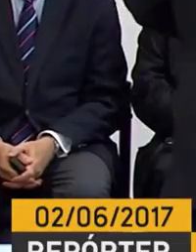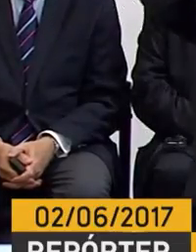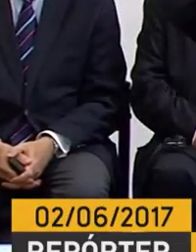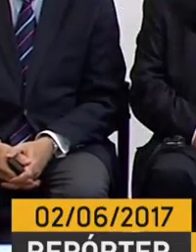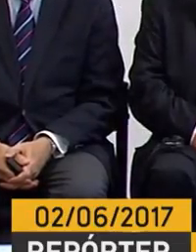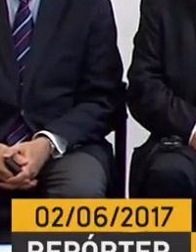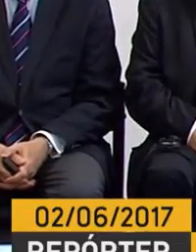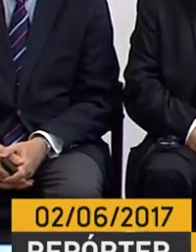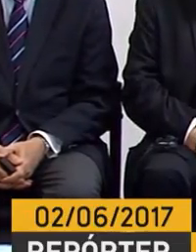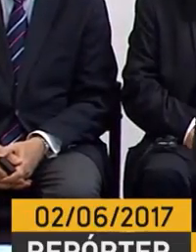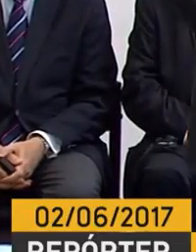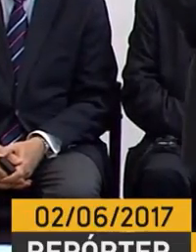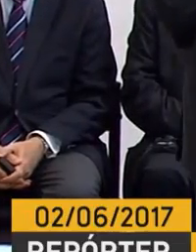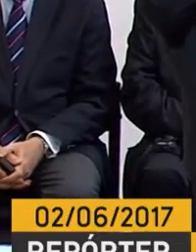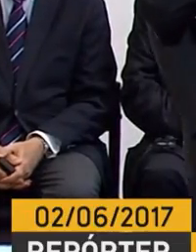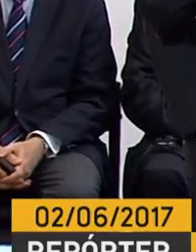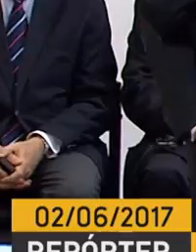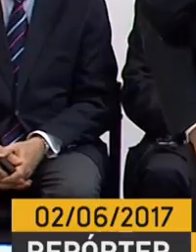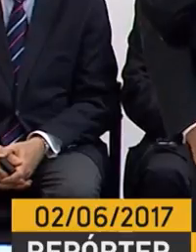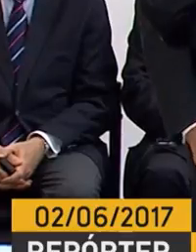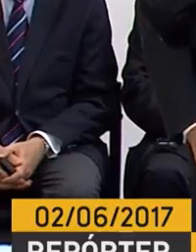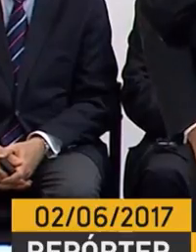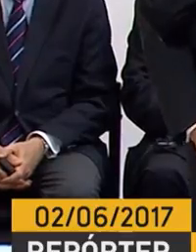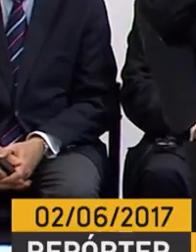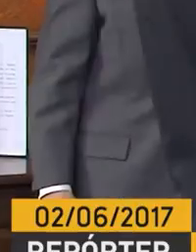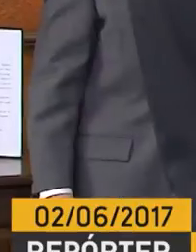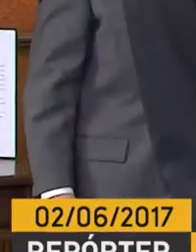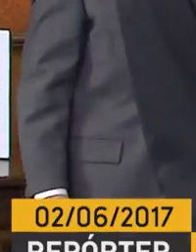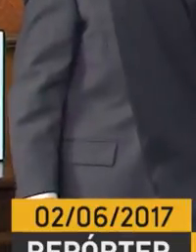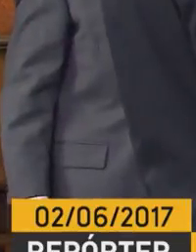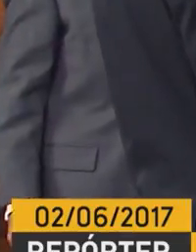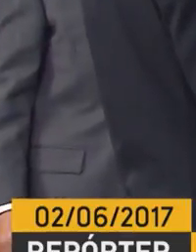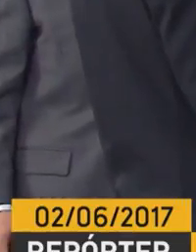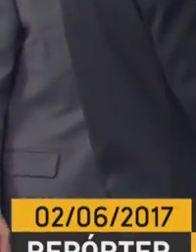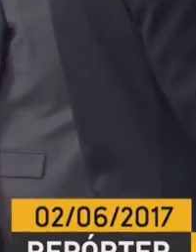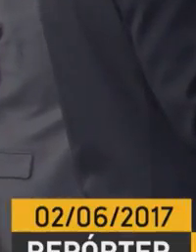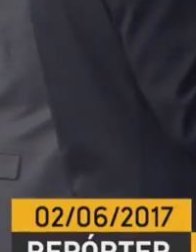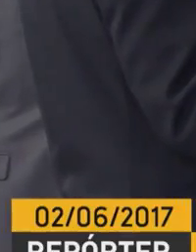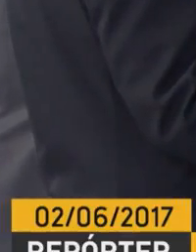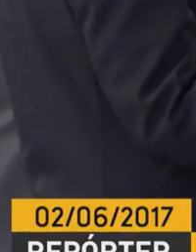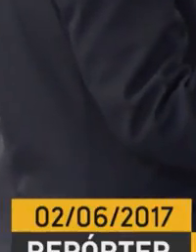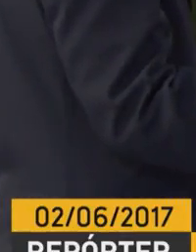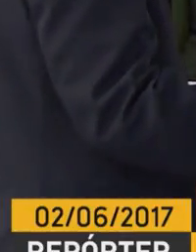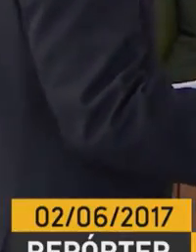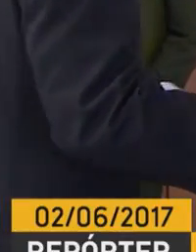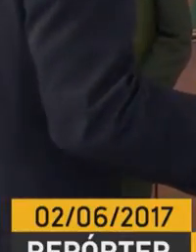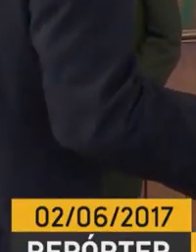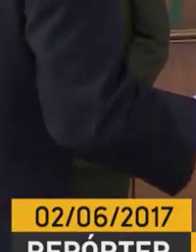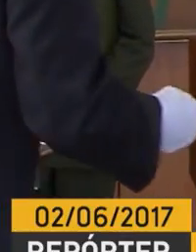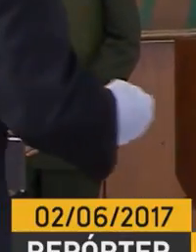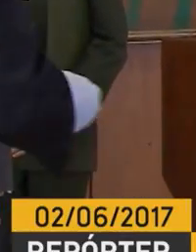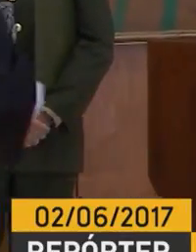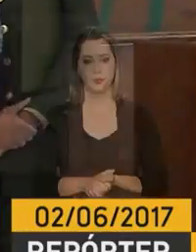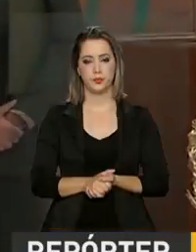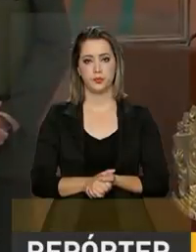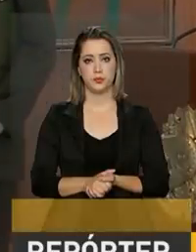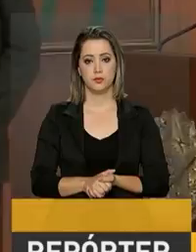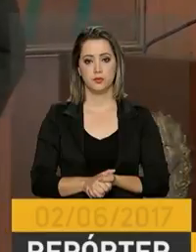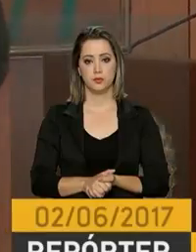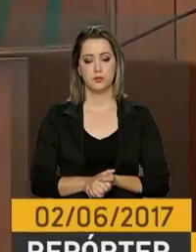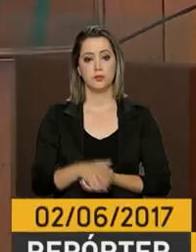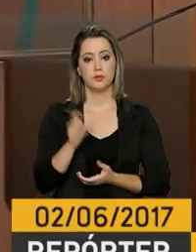admitir o senhor biermann série juiz norte-americano no grau de comendador da mesma ordem